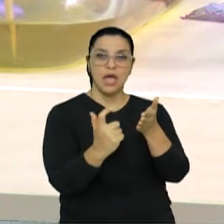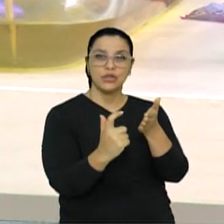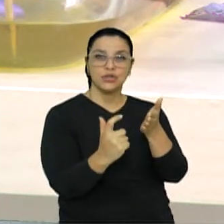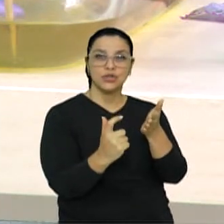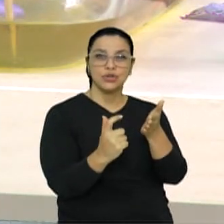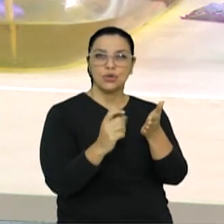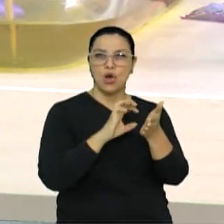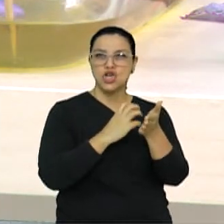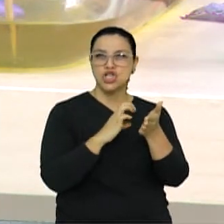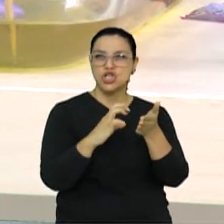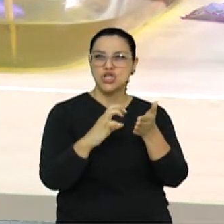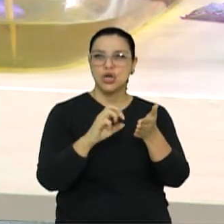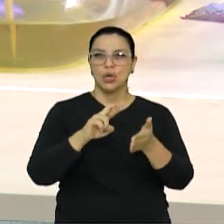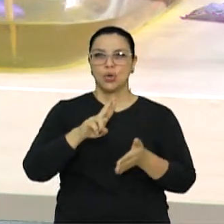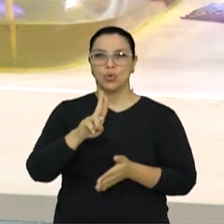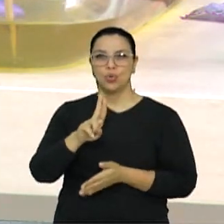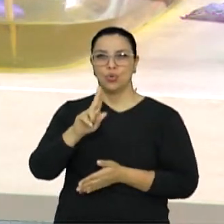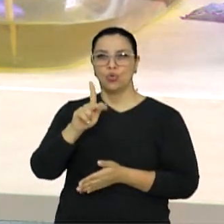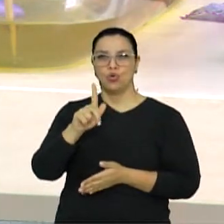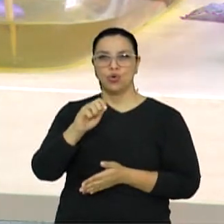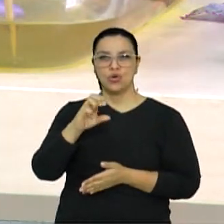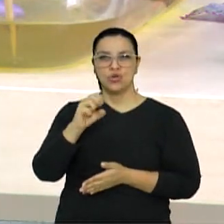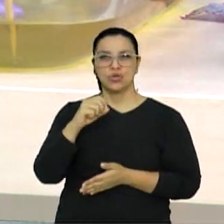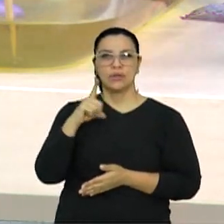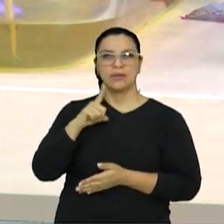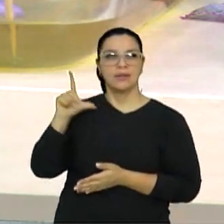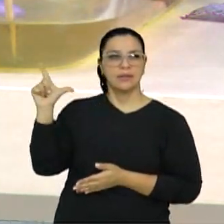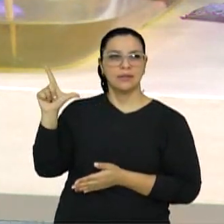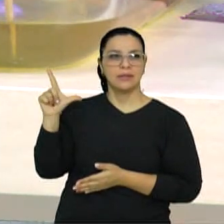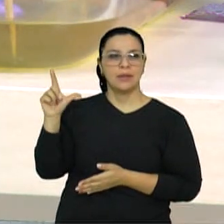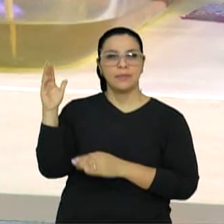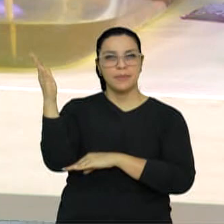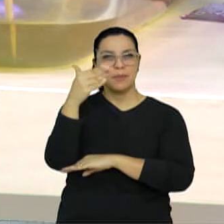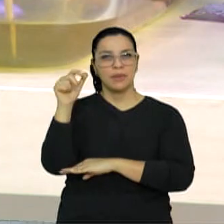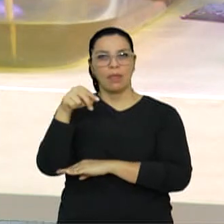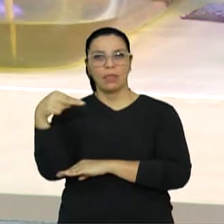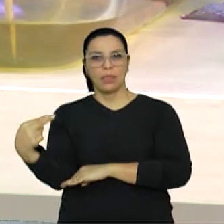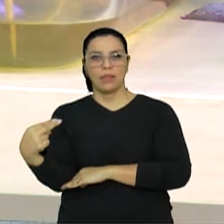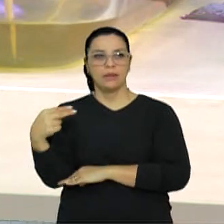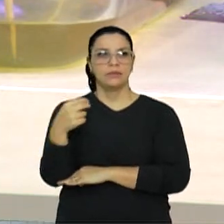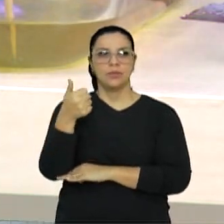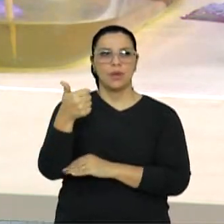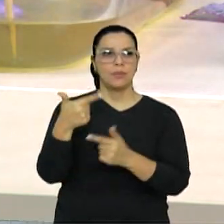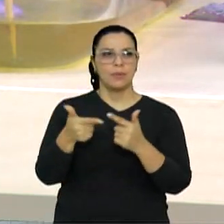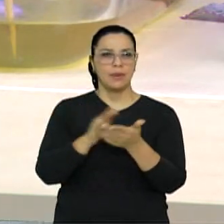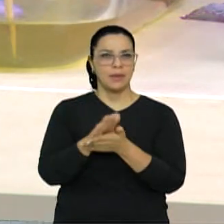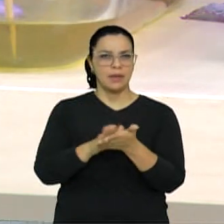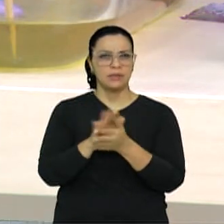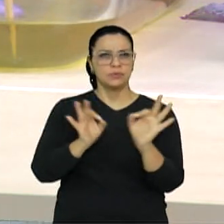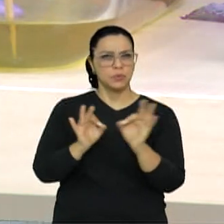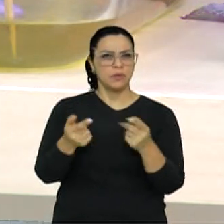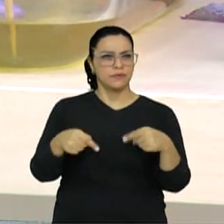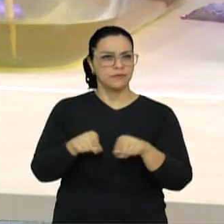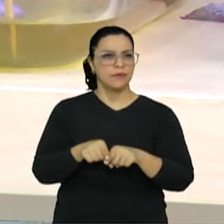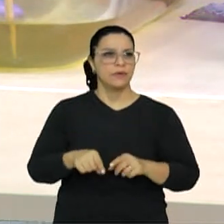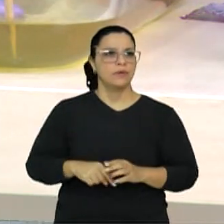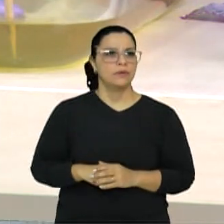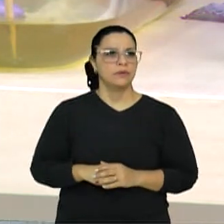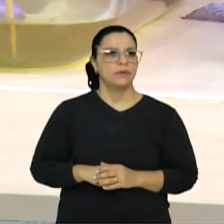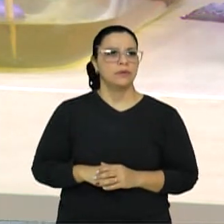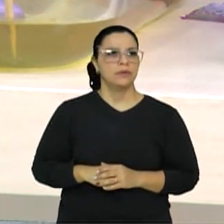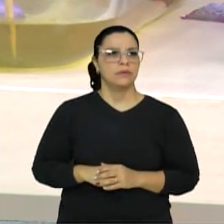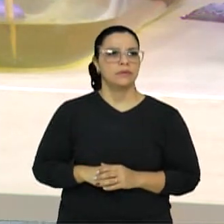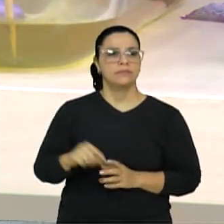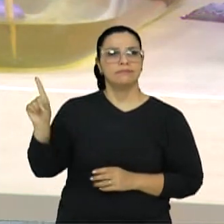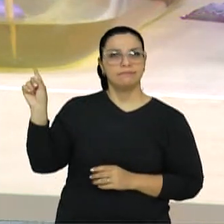granuloso ou rugoso, que está aqui. Opa, minha bandeirinha caiu aqui, tudo bem, isso acontece. Tá, vamos colocar